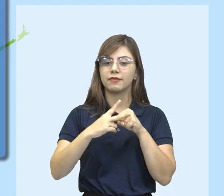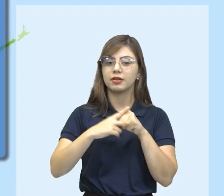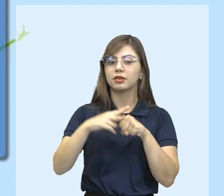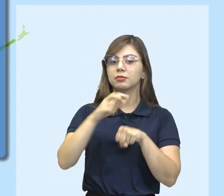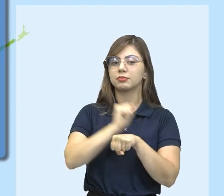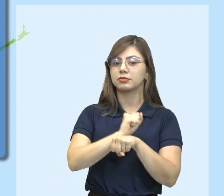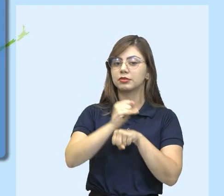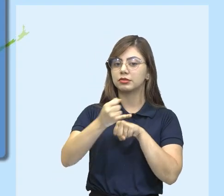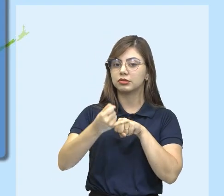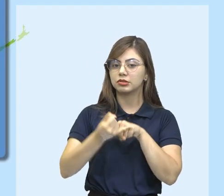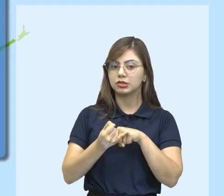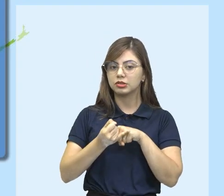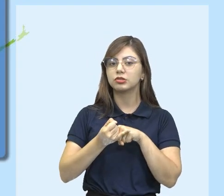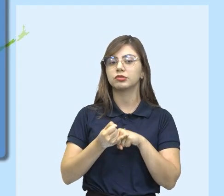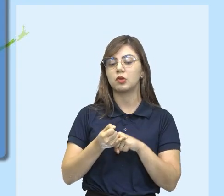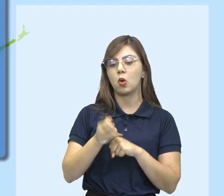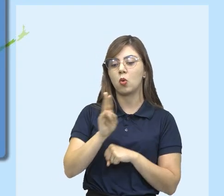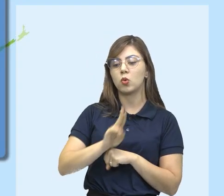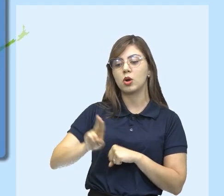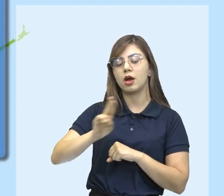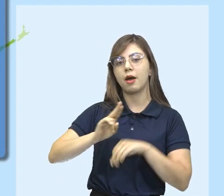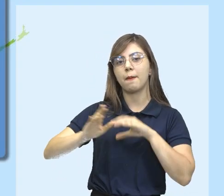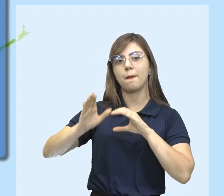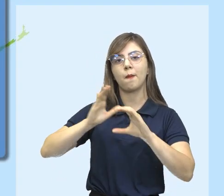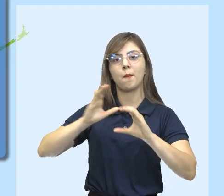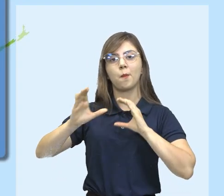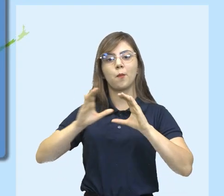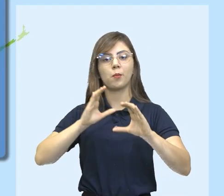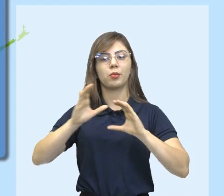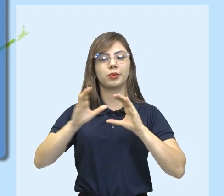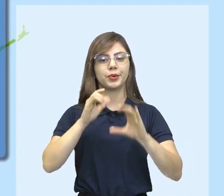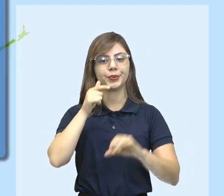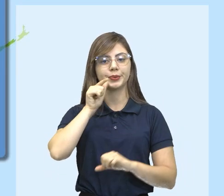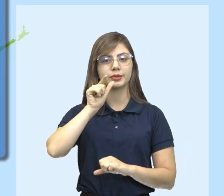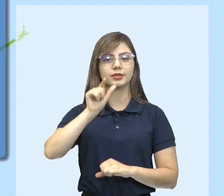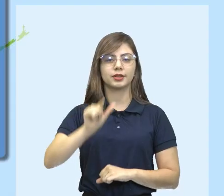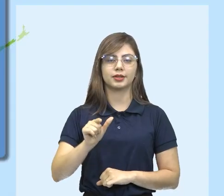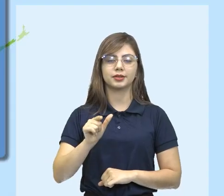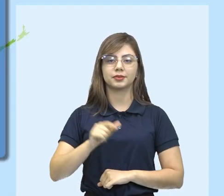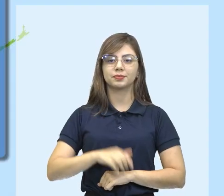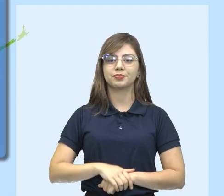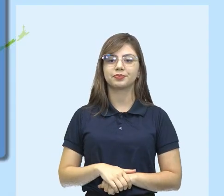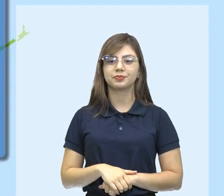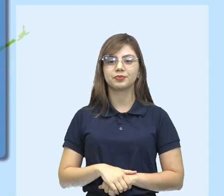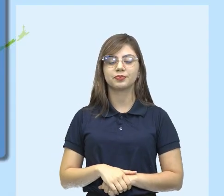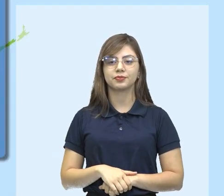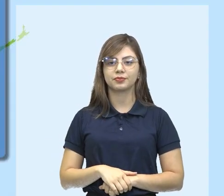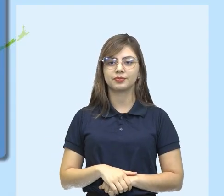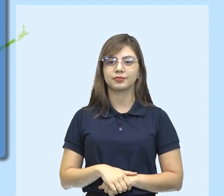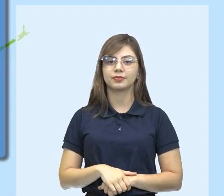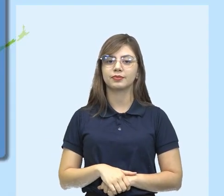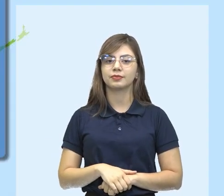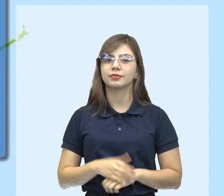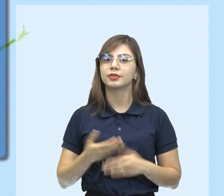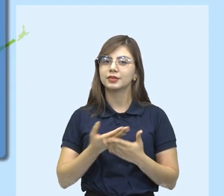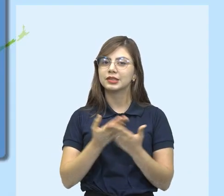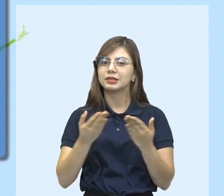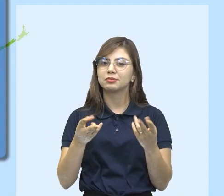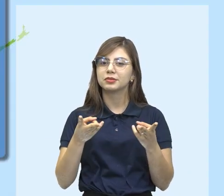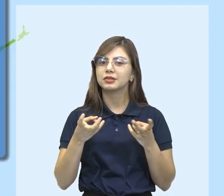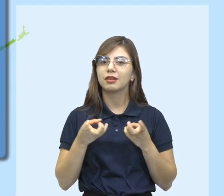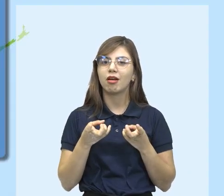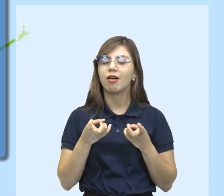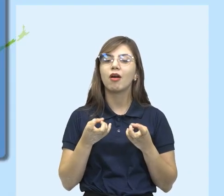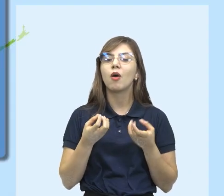e adjetivos. Então, essas mudanças foram interpretadas como